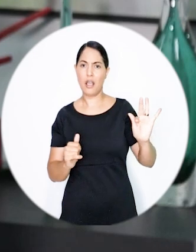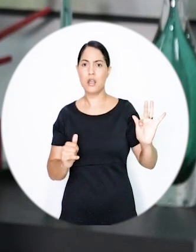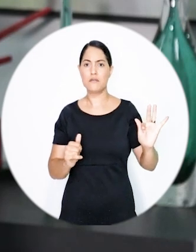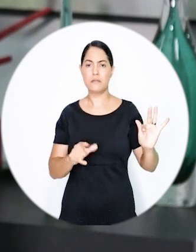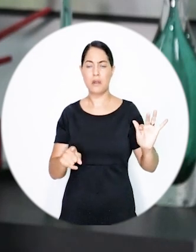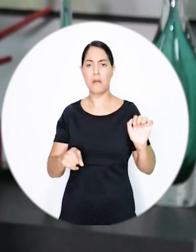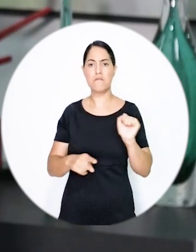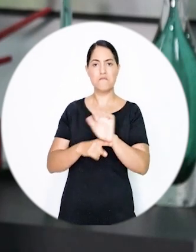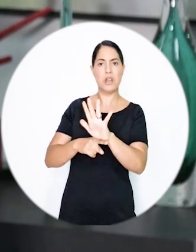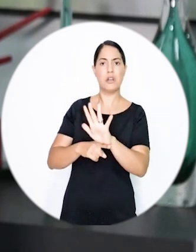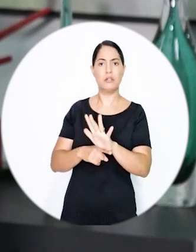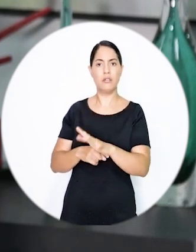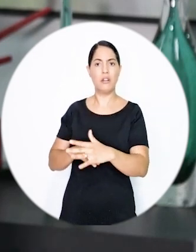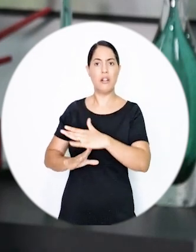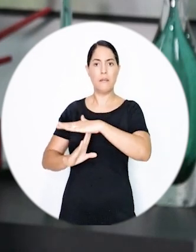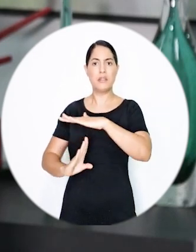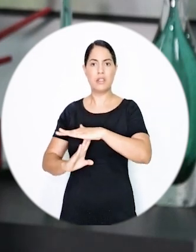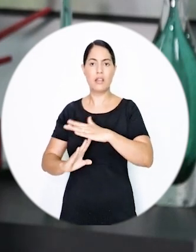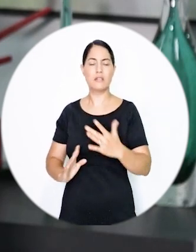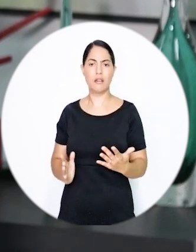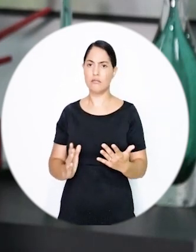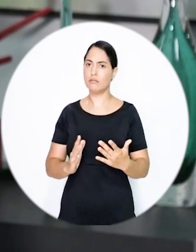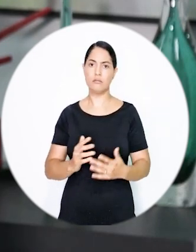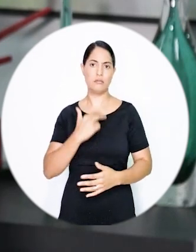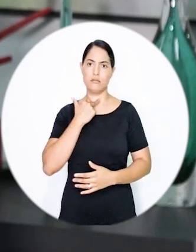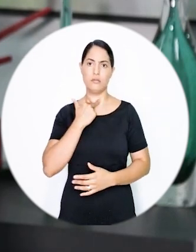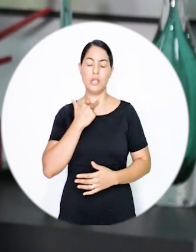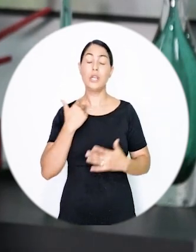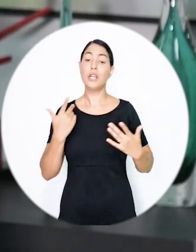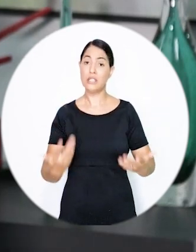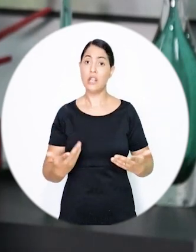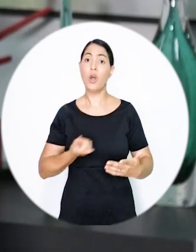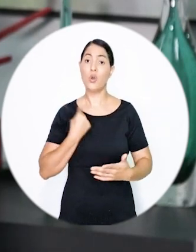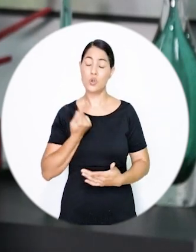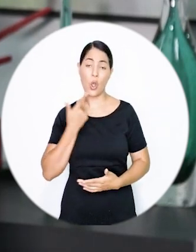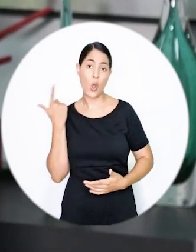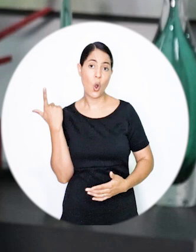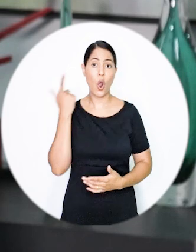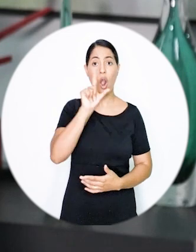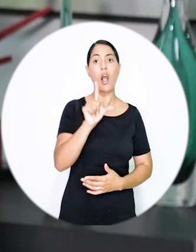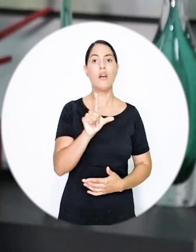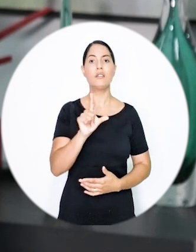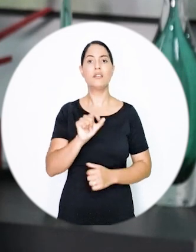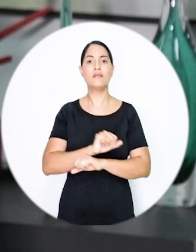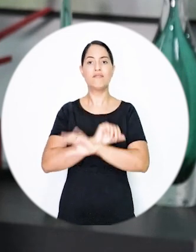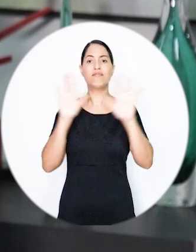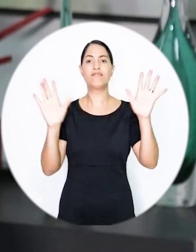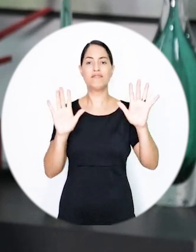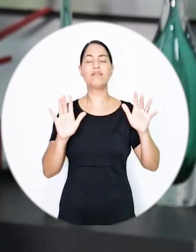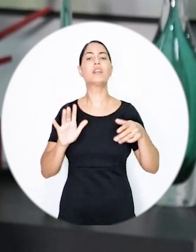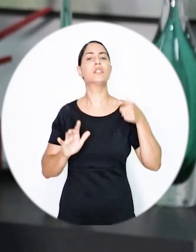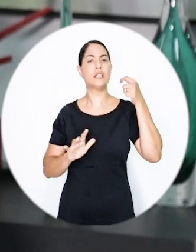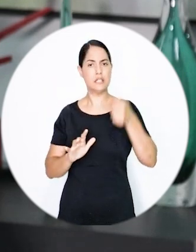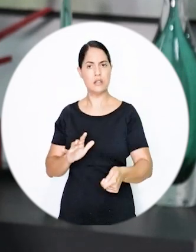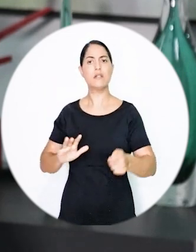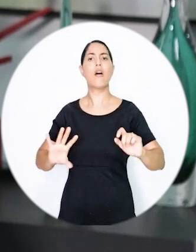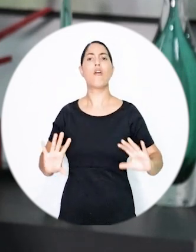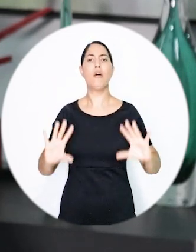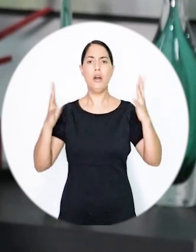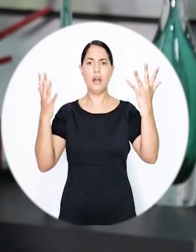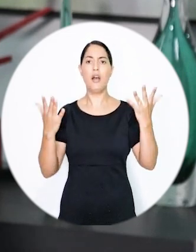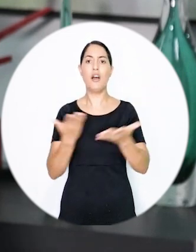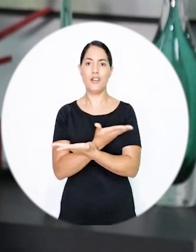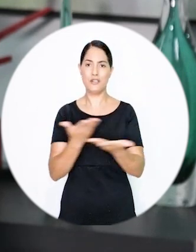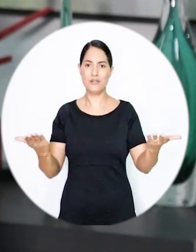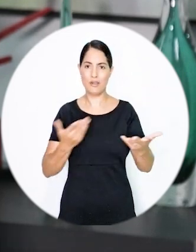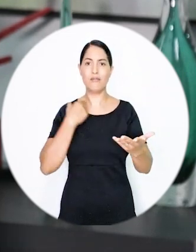Brasil utilizem a decisão do Supremo Tribunal Federal para impor esse tipo de limitação em outras situações. É mais uma conquista da Ordem dos Advogados